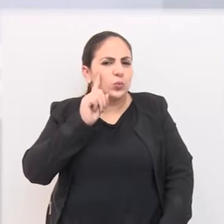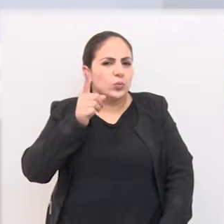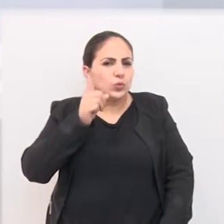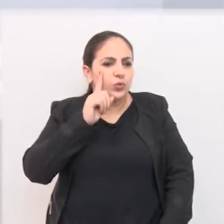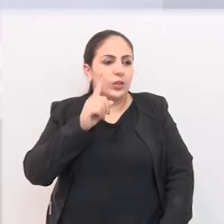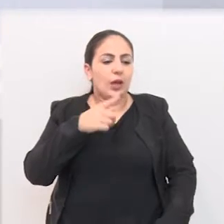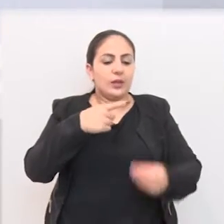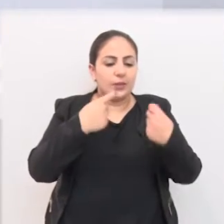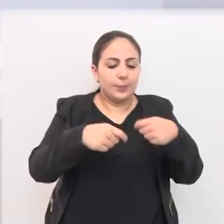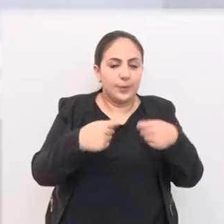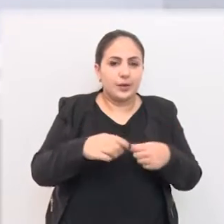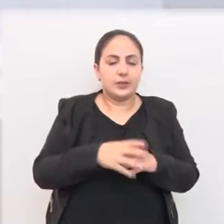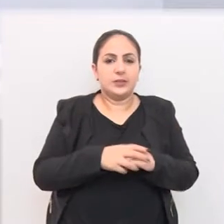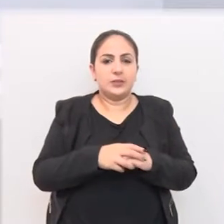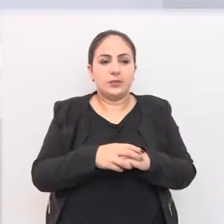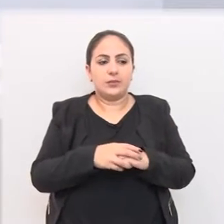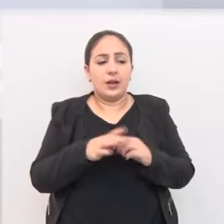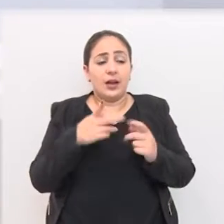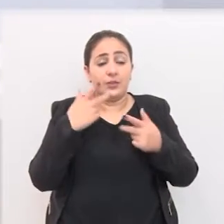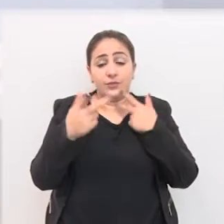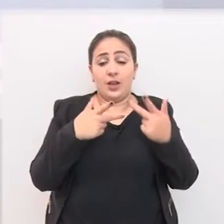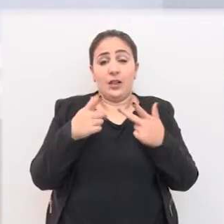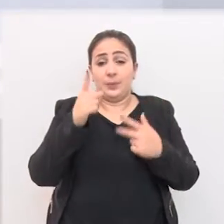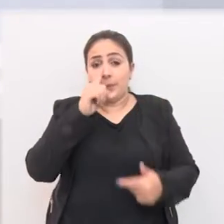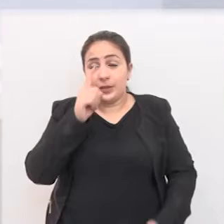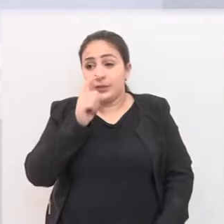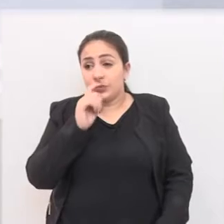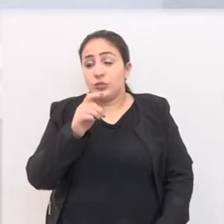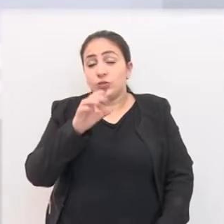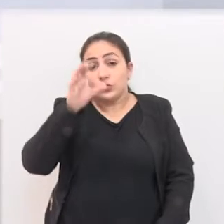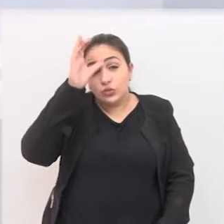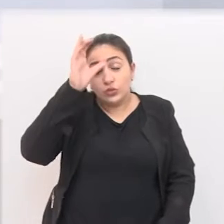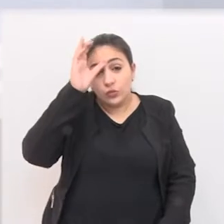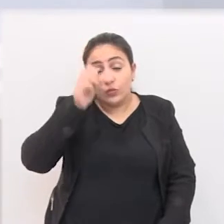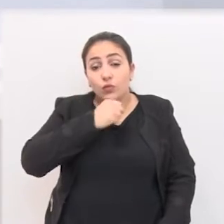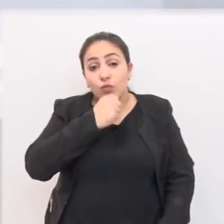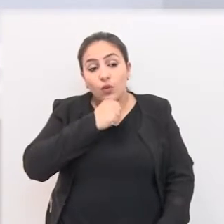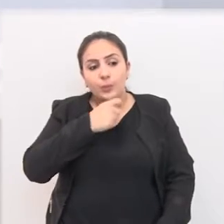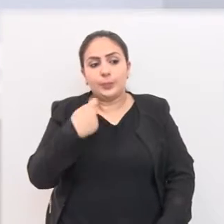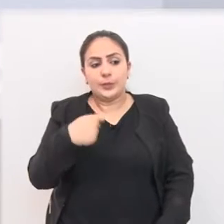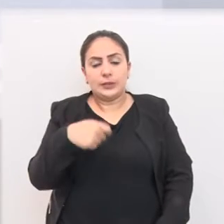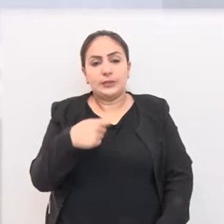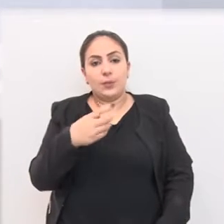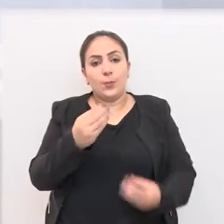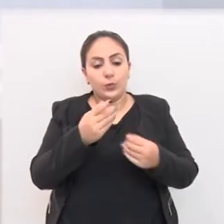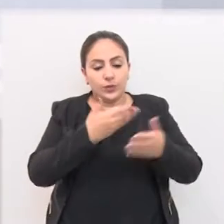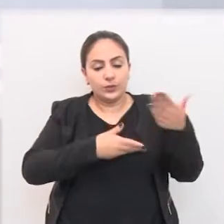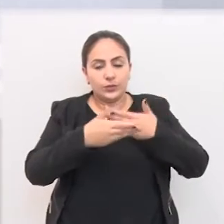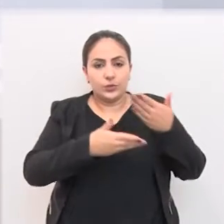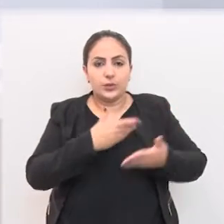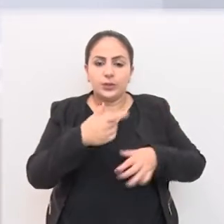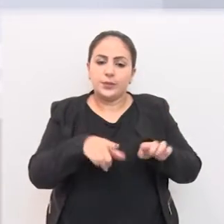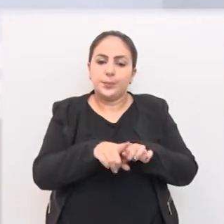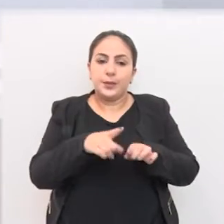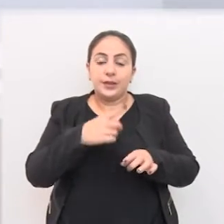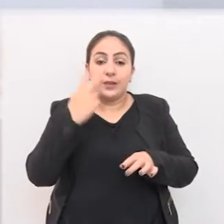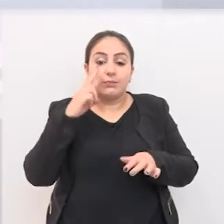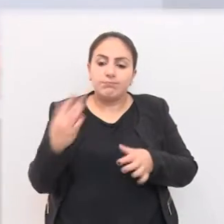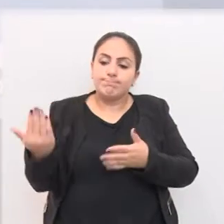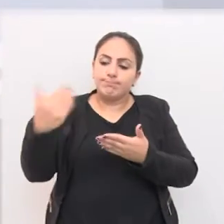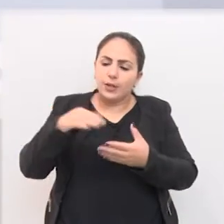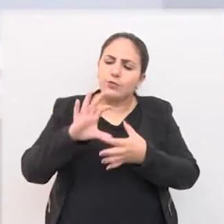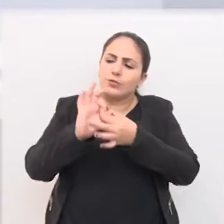dia, as demandas, o desabafo de muitos pais, tios, avós, precisam muito desses atendimentos. Então